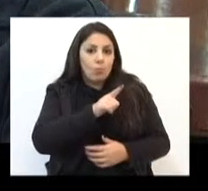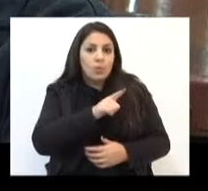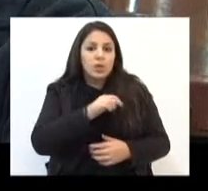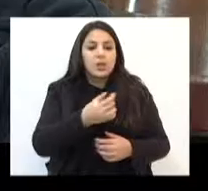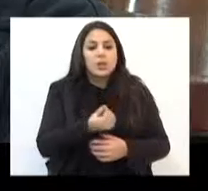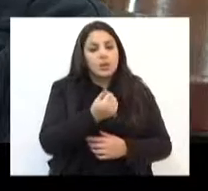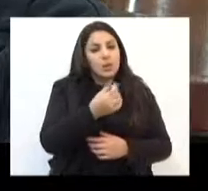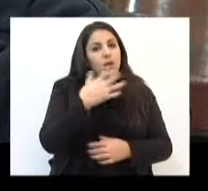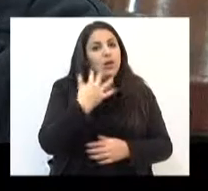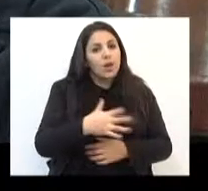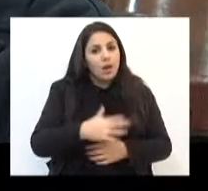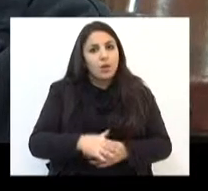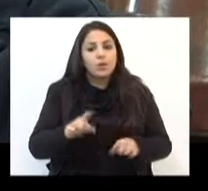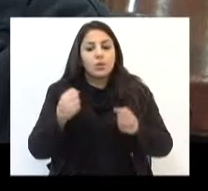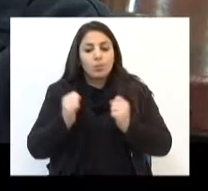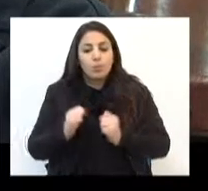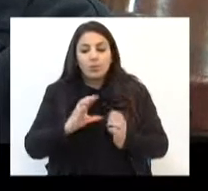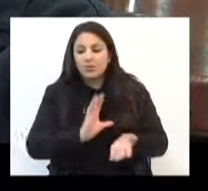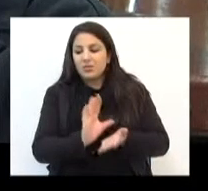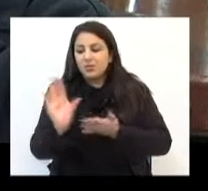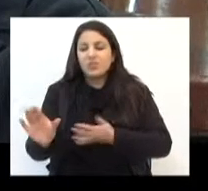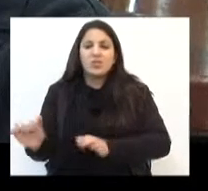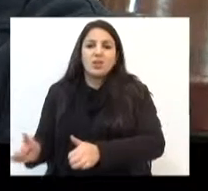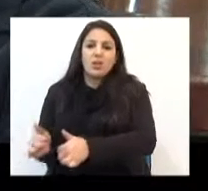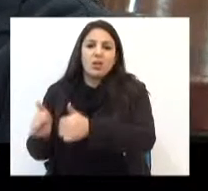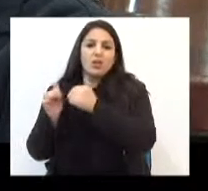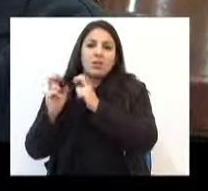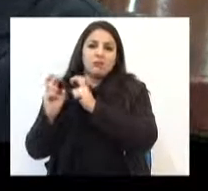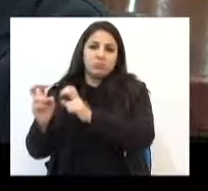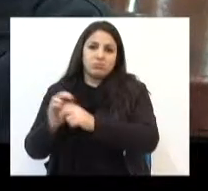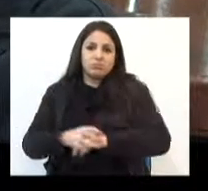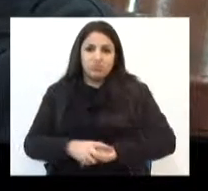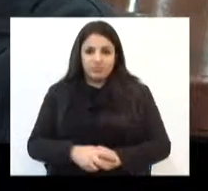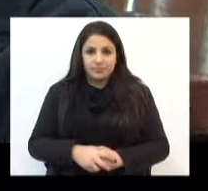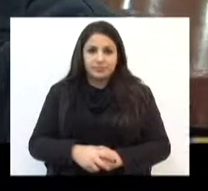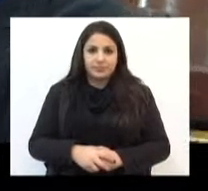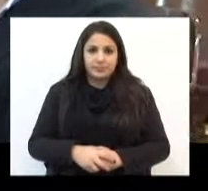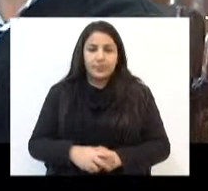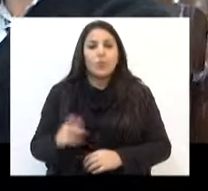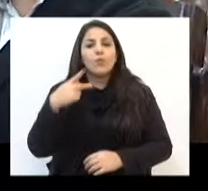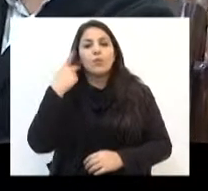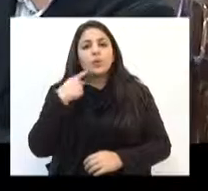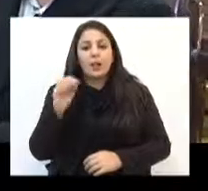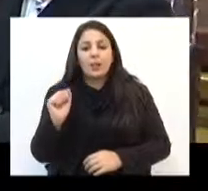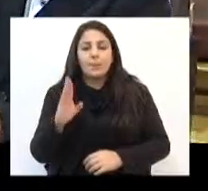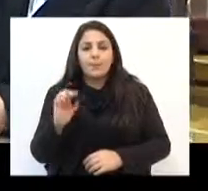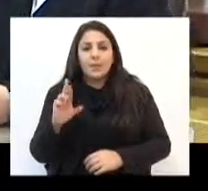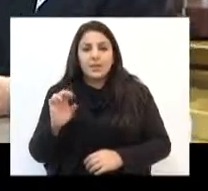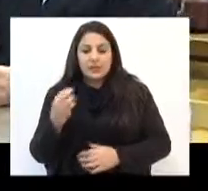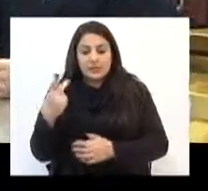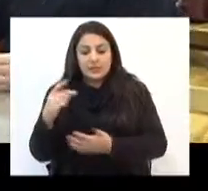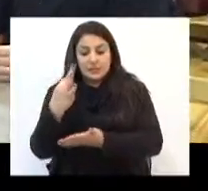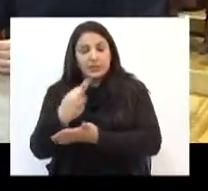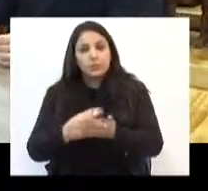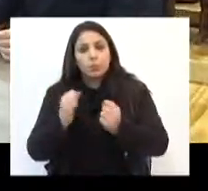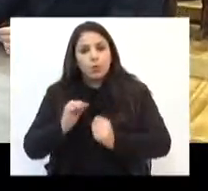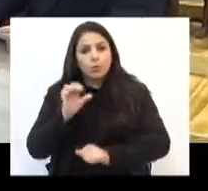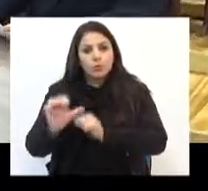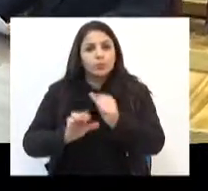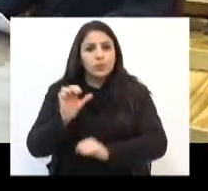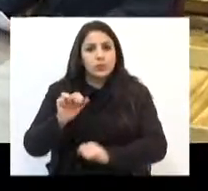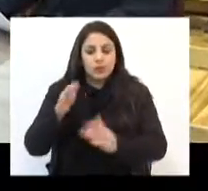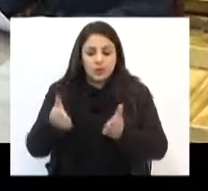investir na qualidade do transporte público. E as empresas, elas têm que se preocupar com a parada, com certeza, mas uma parada que seja viável, que